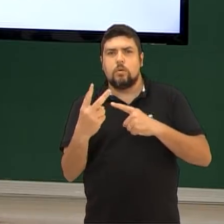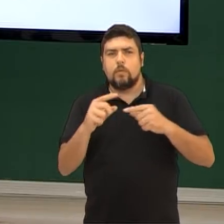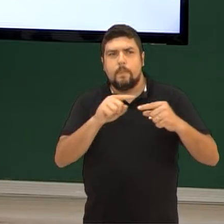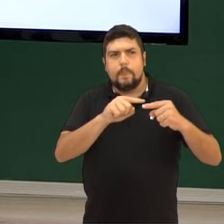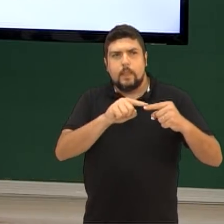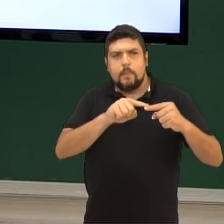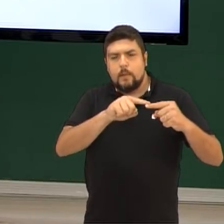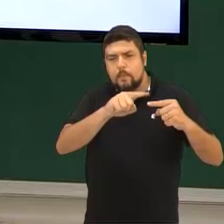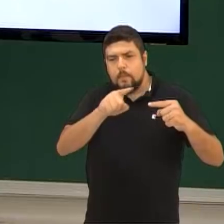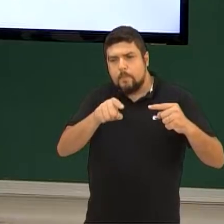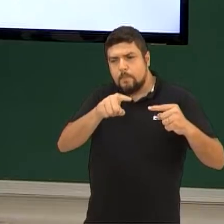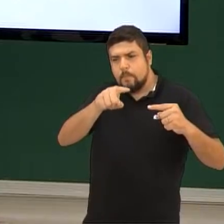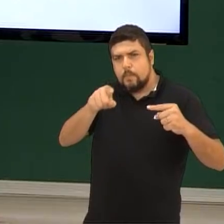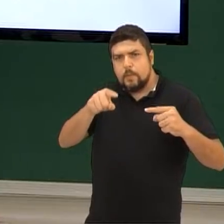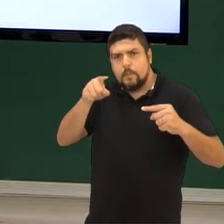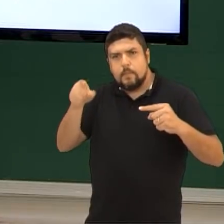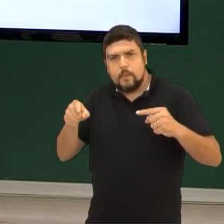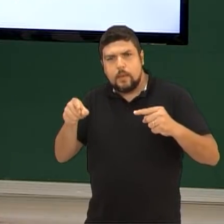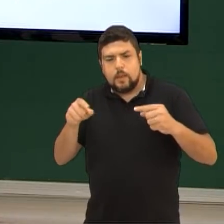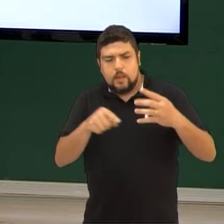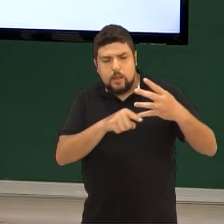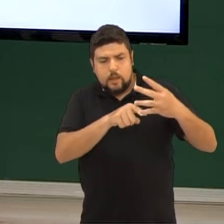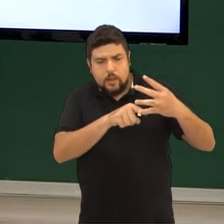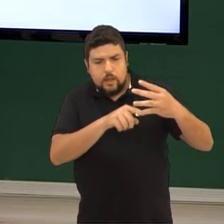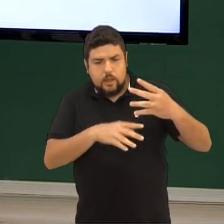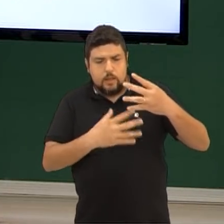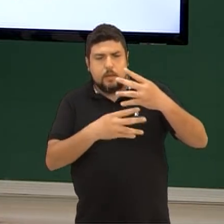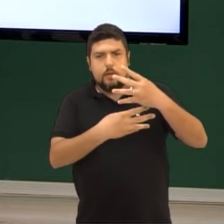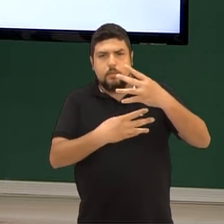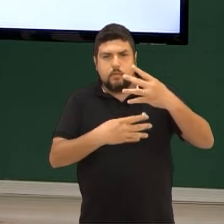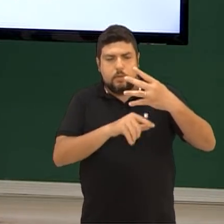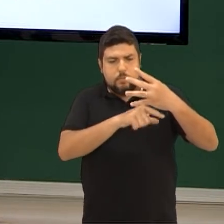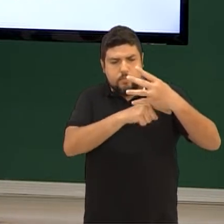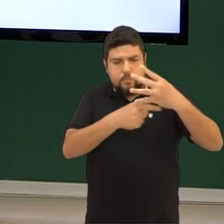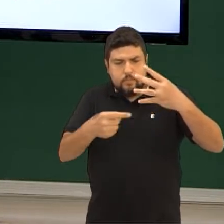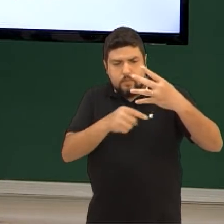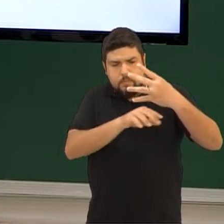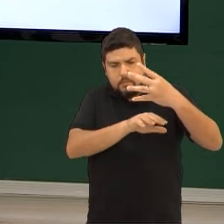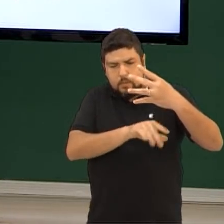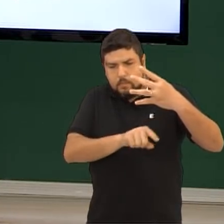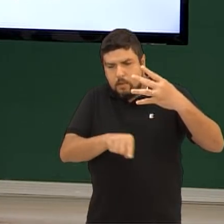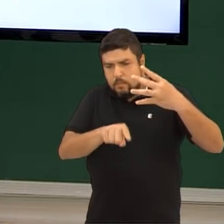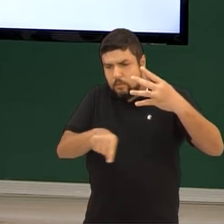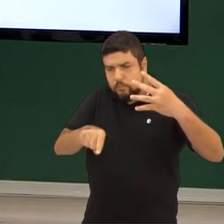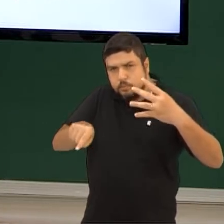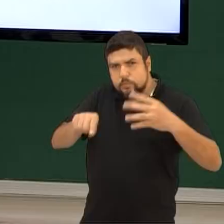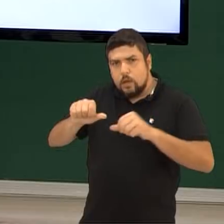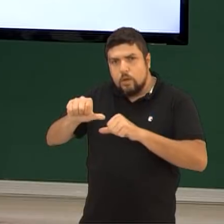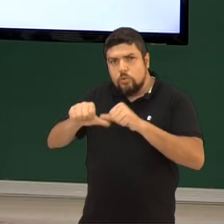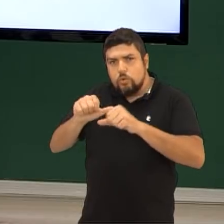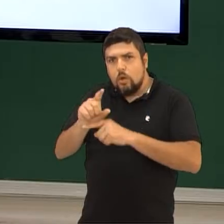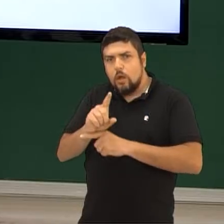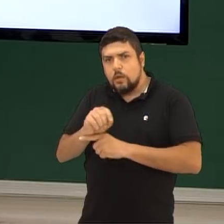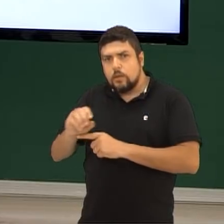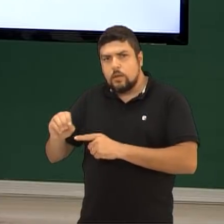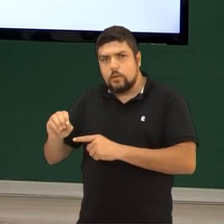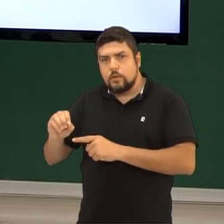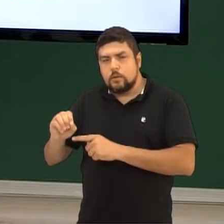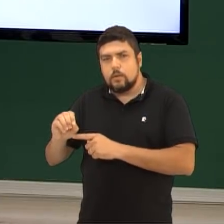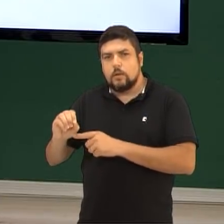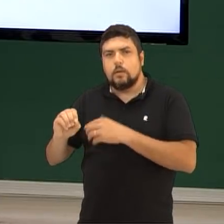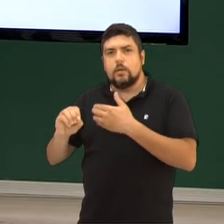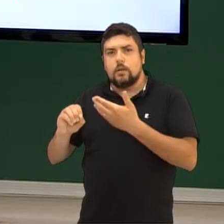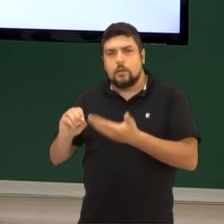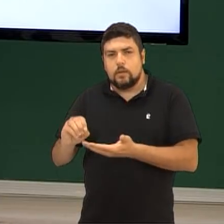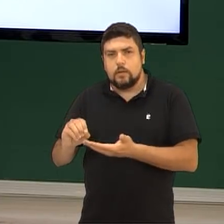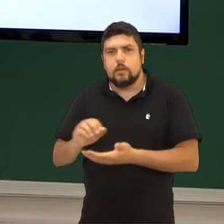com o padrão da porcentagem. Quando você duplica ele, 4 vira 8 e 5 duplicado vira 10.